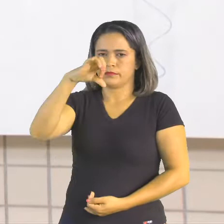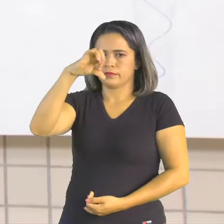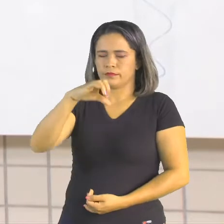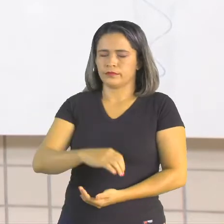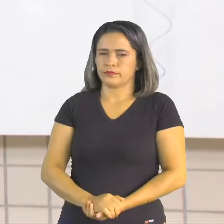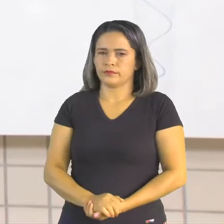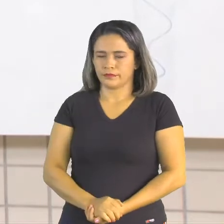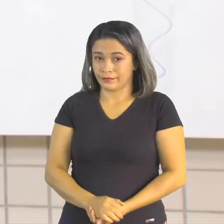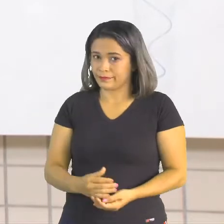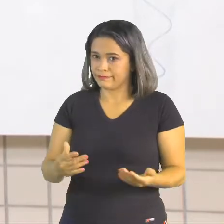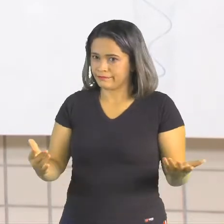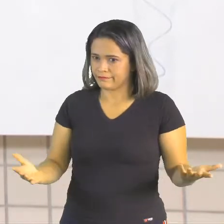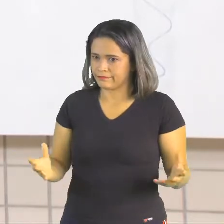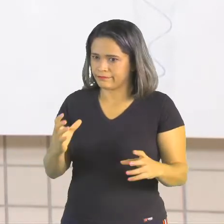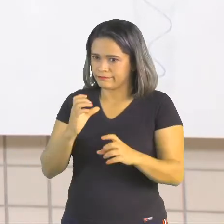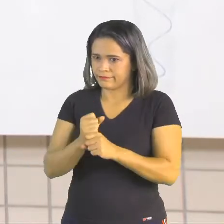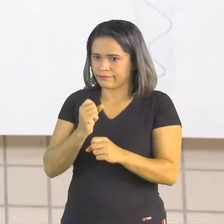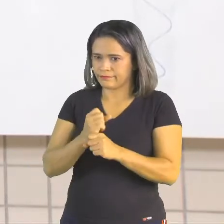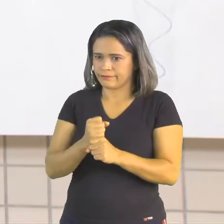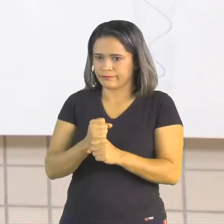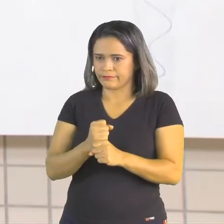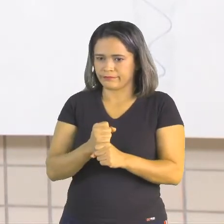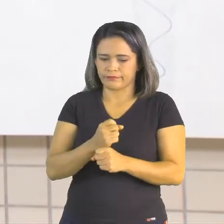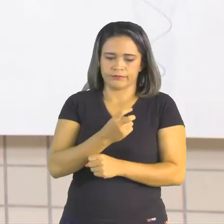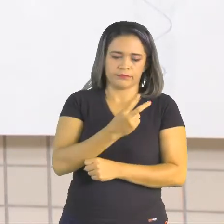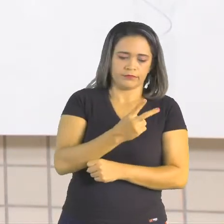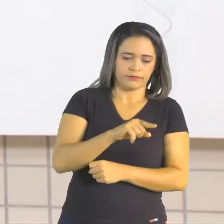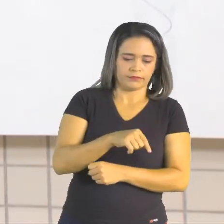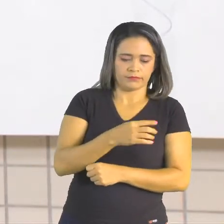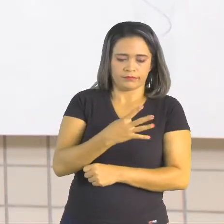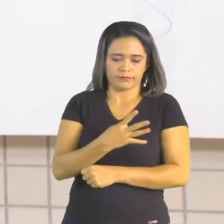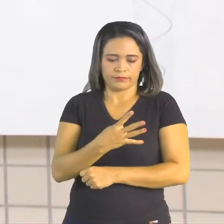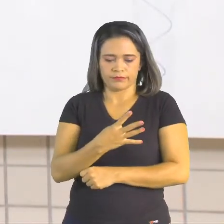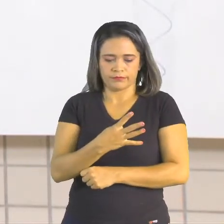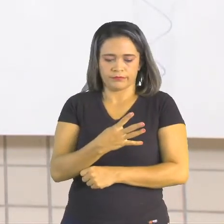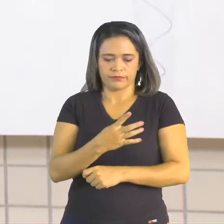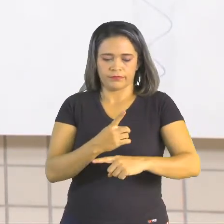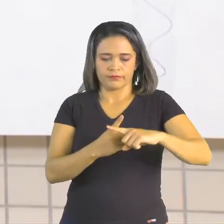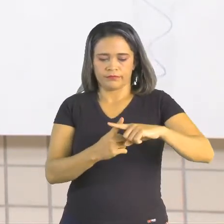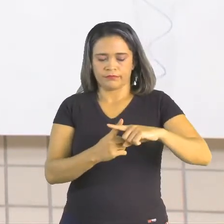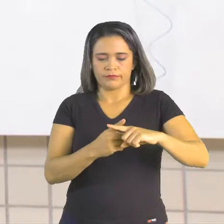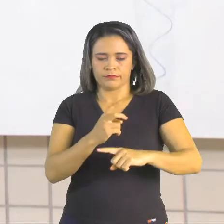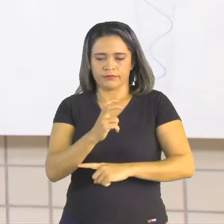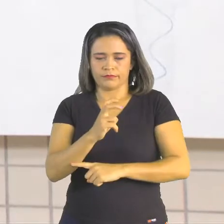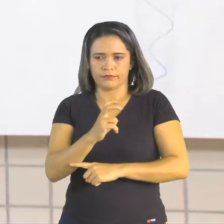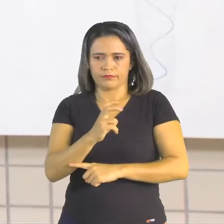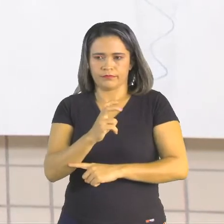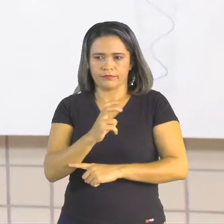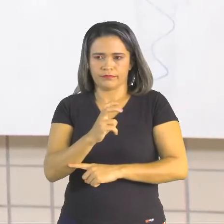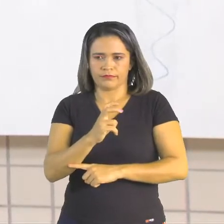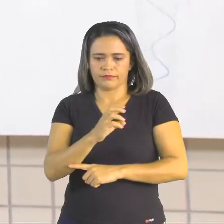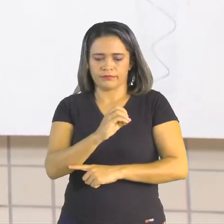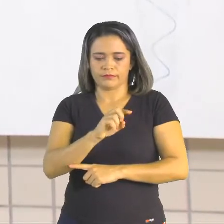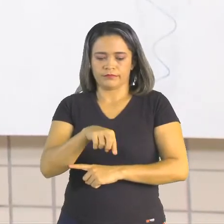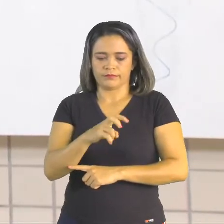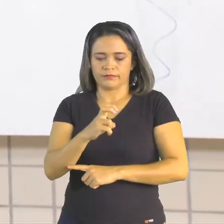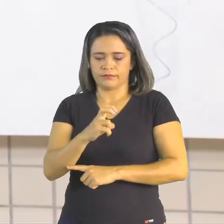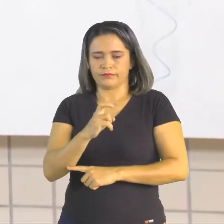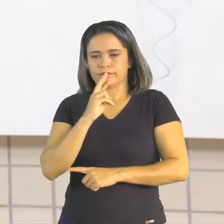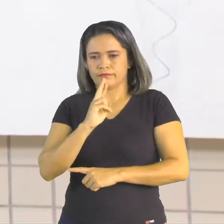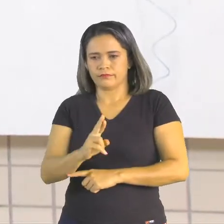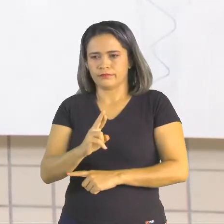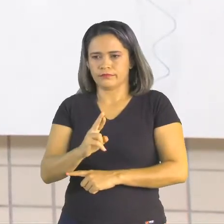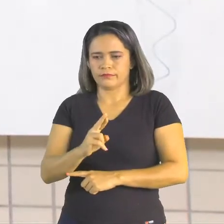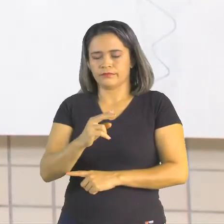2,9. Então, a soma de 2,4 décimos com 5 décimos são 2,9